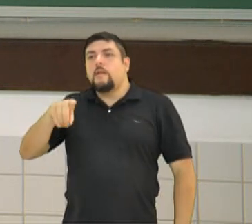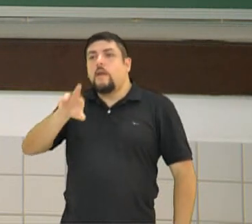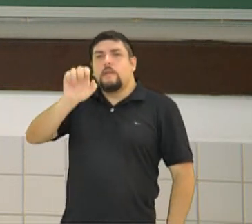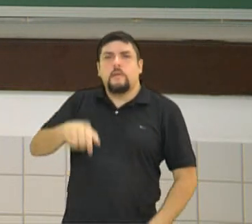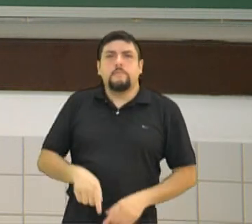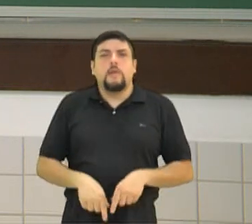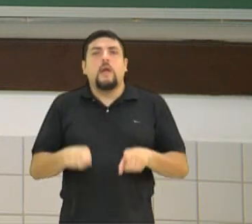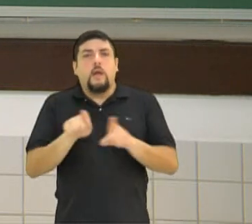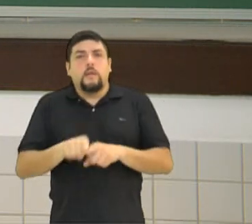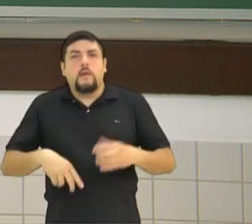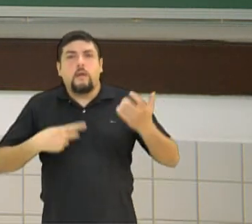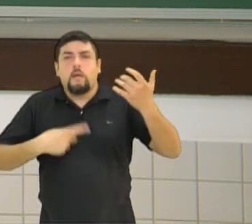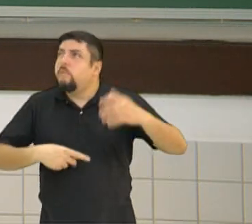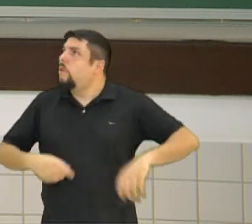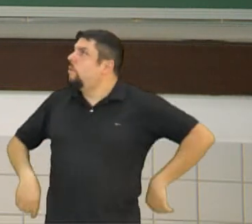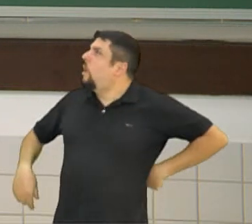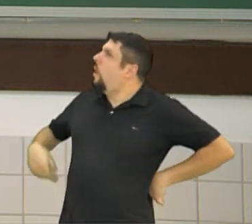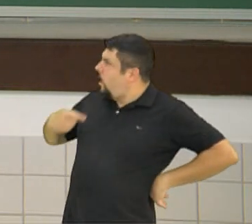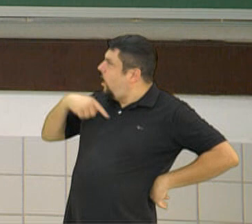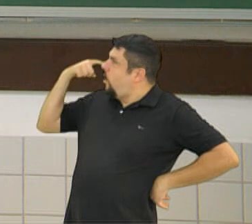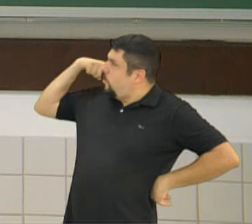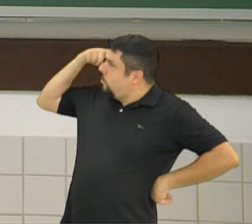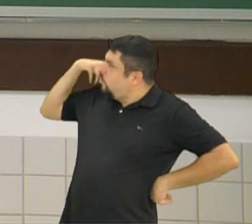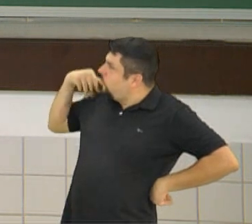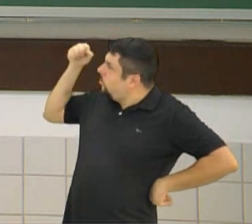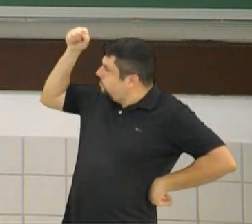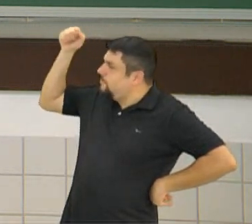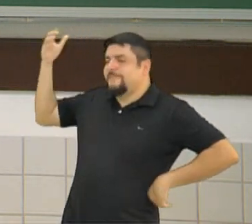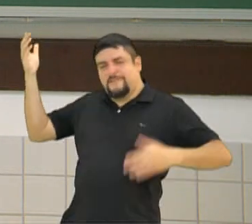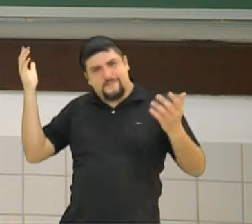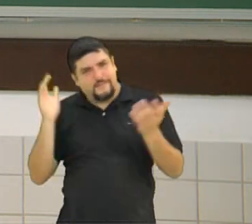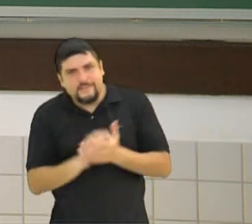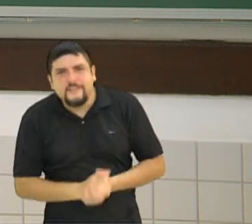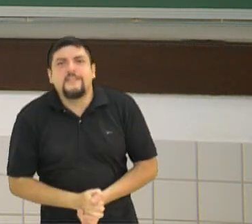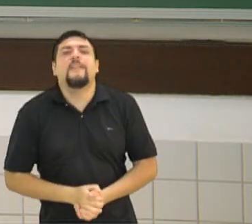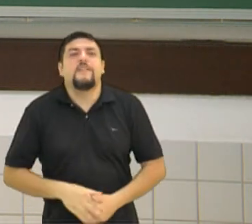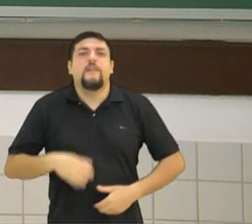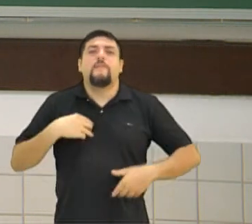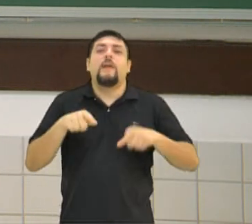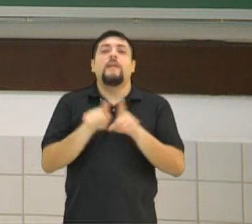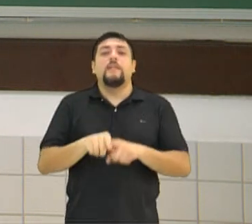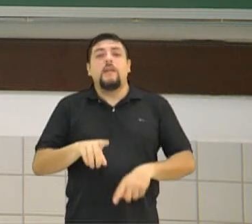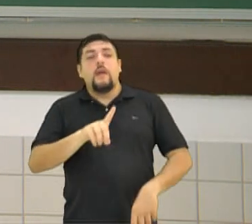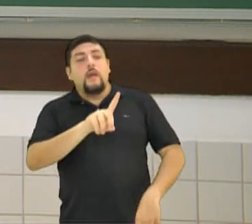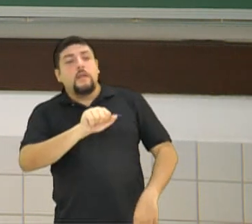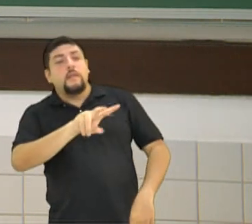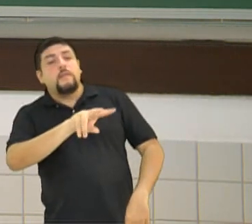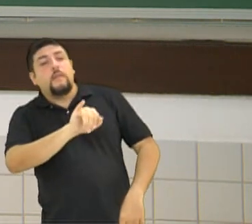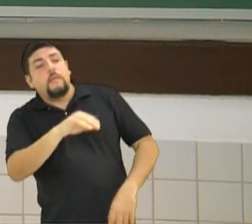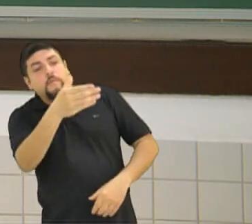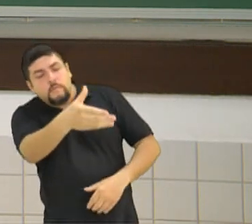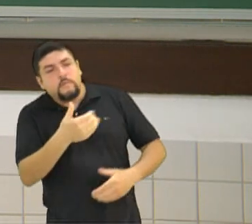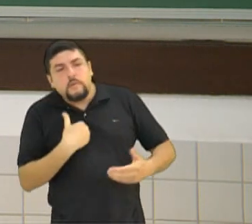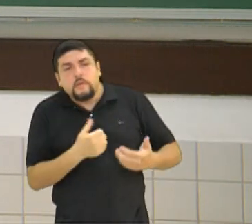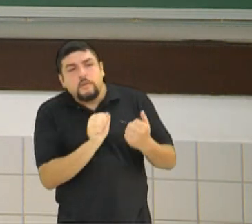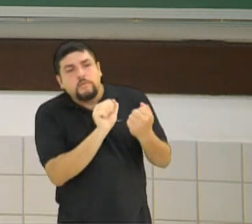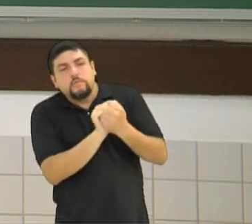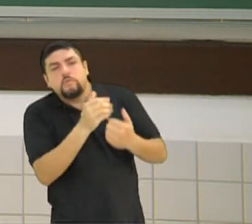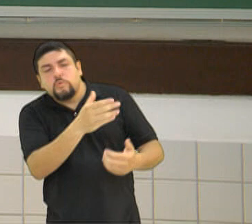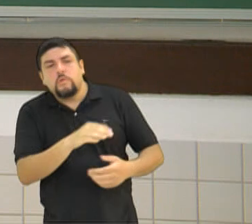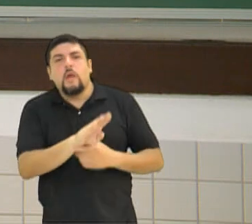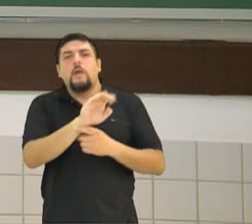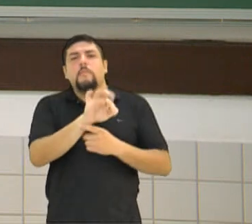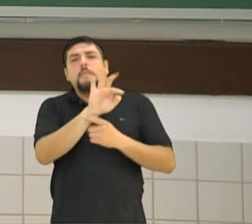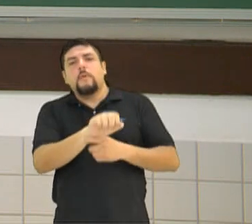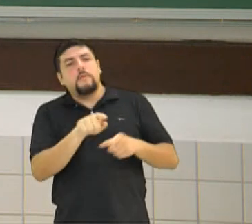fica topando as loucuras aqui, né? Toca aqui, Paulo. Valeu. Ao Davi que está aqui, inclusive, acompanhando a gravação. E a Beth também que dão